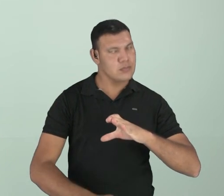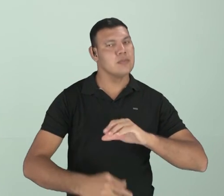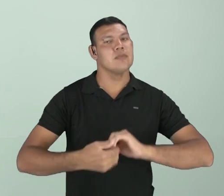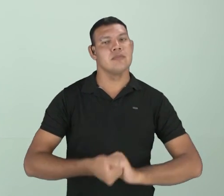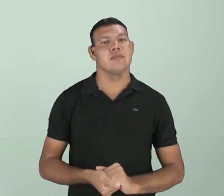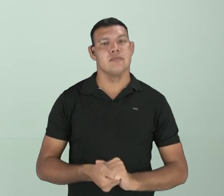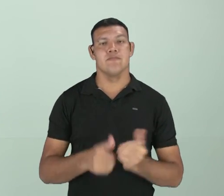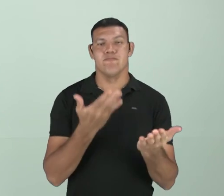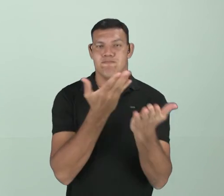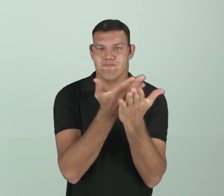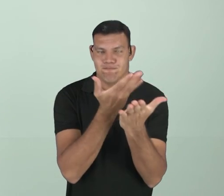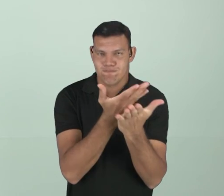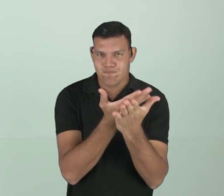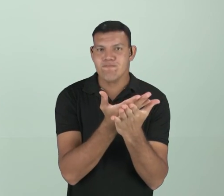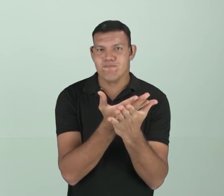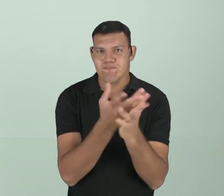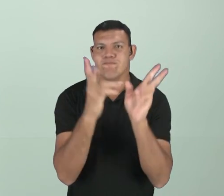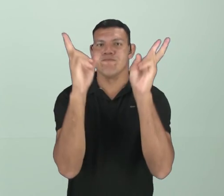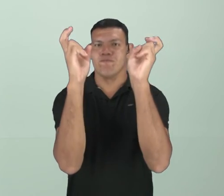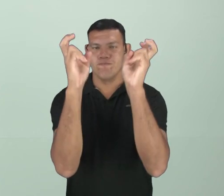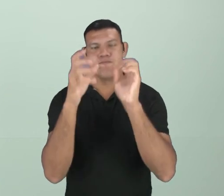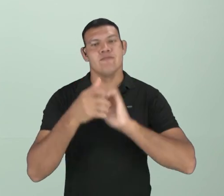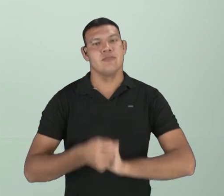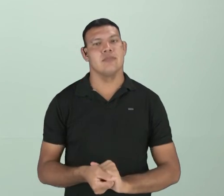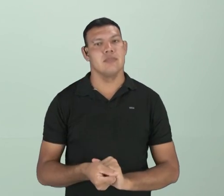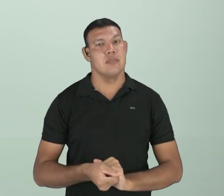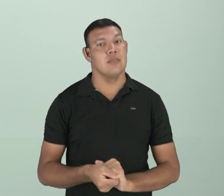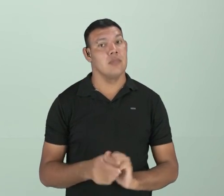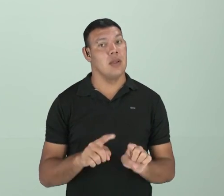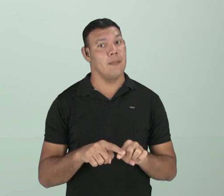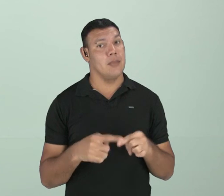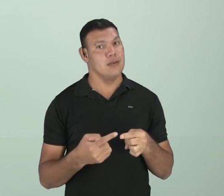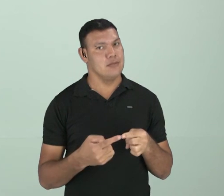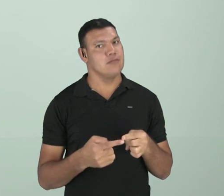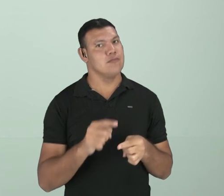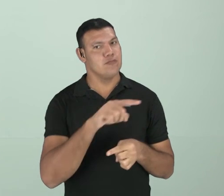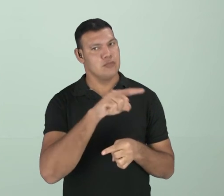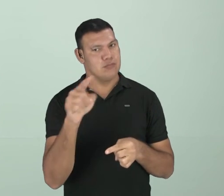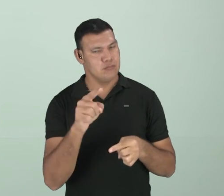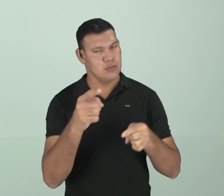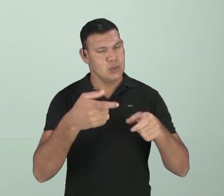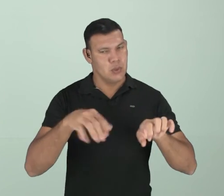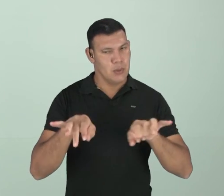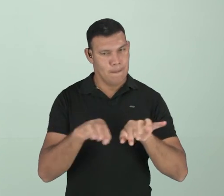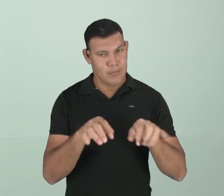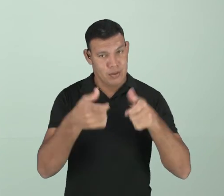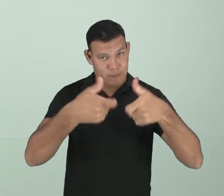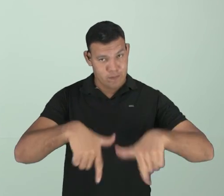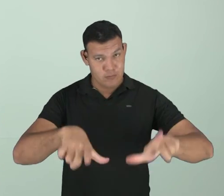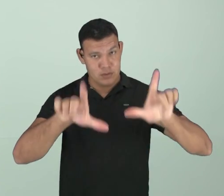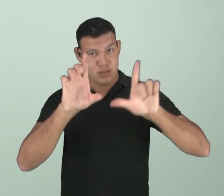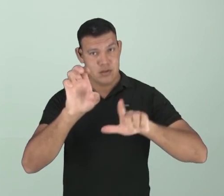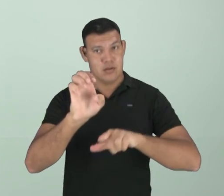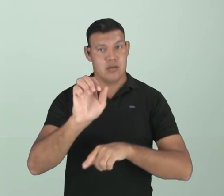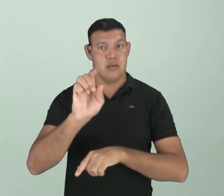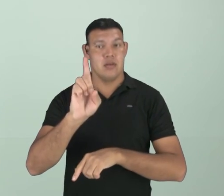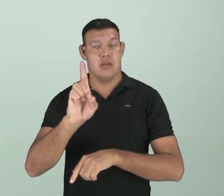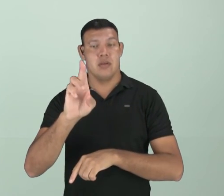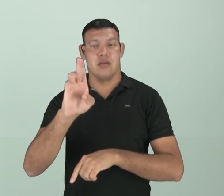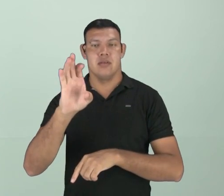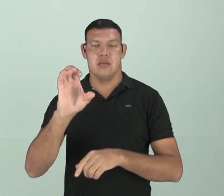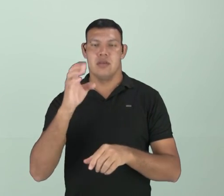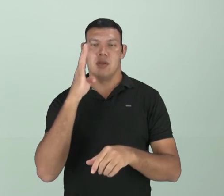se aprofundar um pouco mais em seus estudos em relação a essa temática. Para isso, procure a nossa